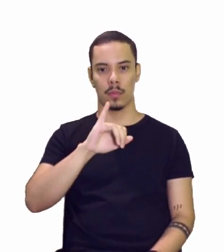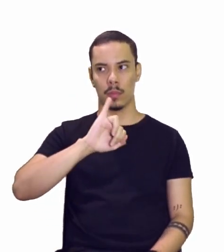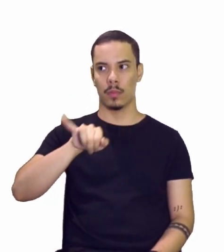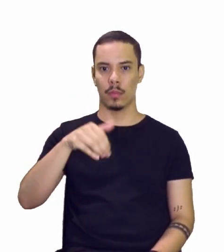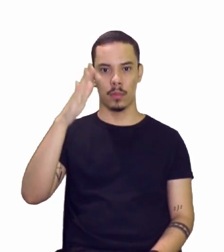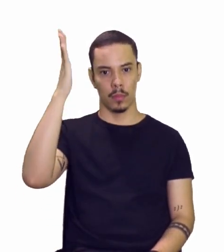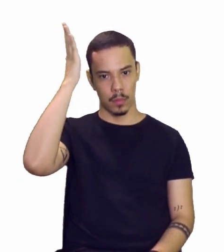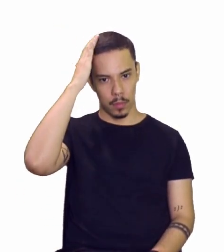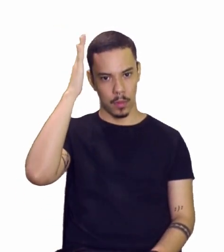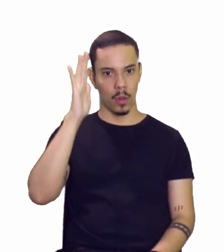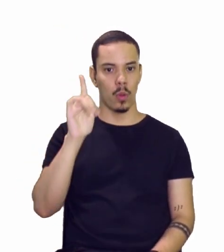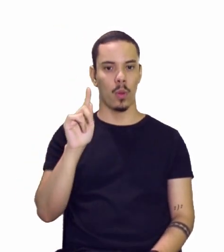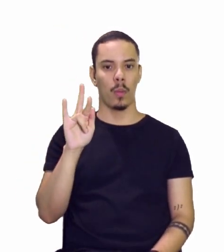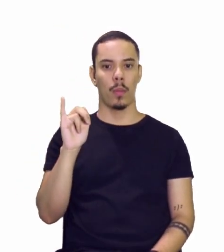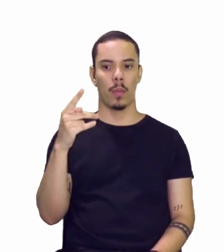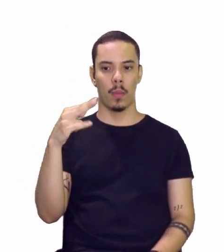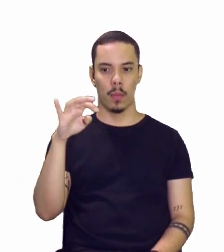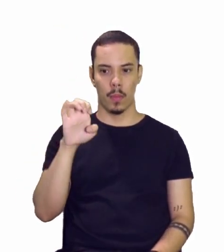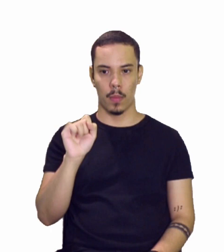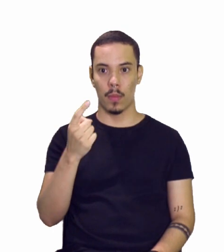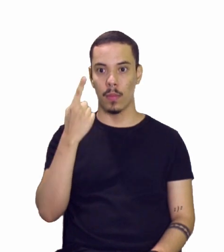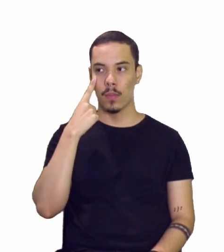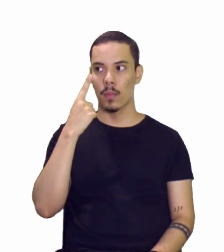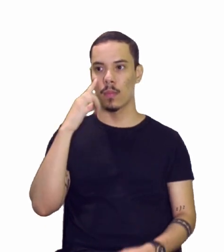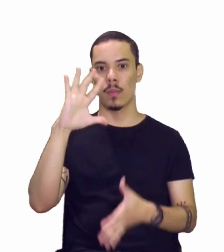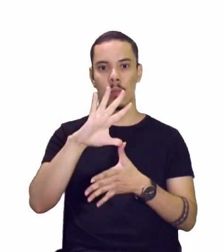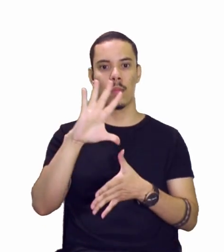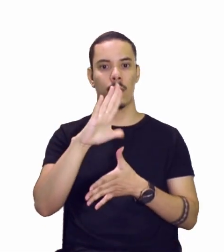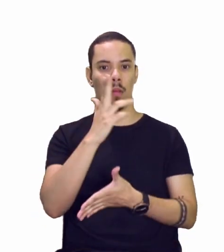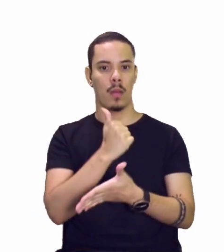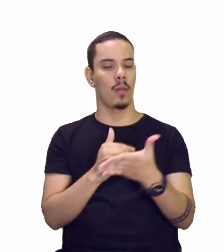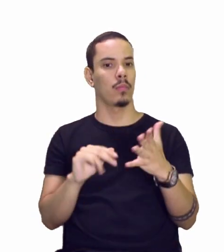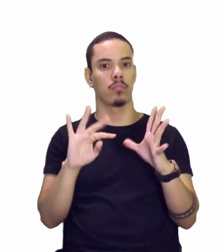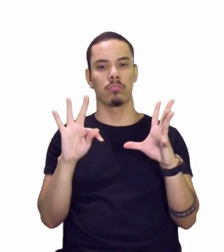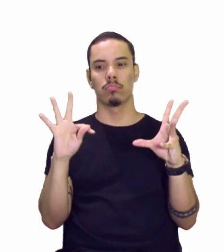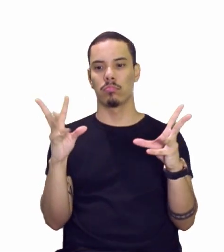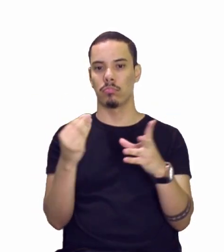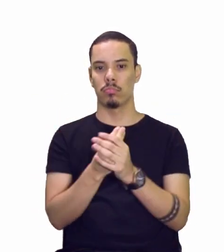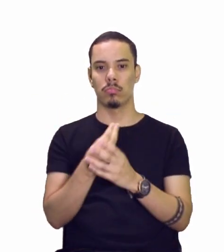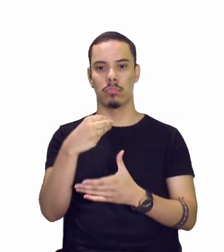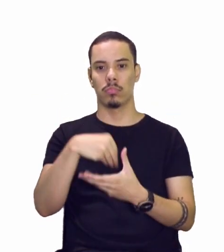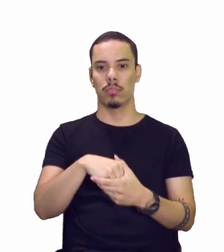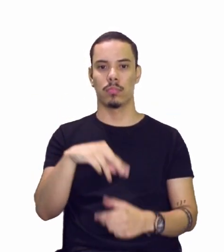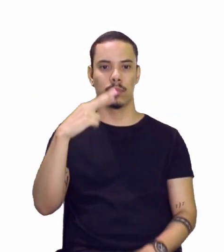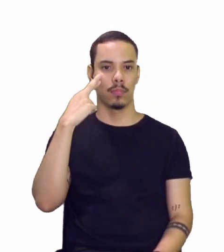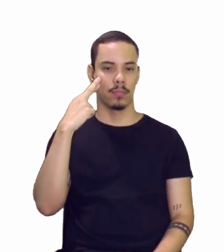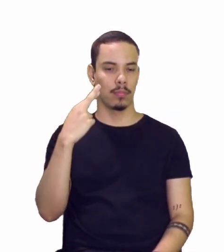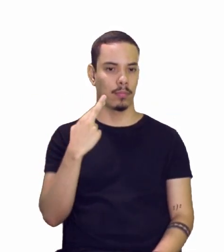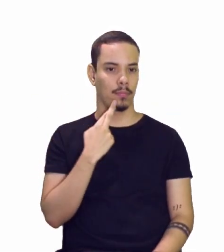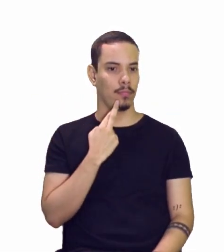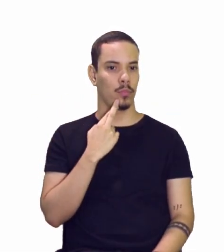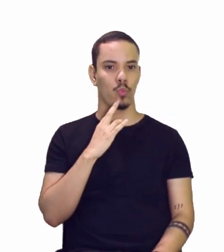Ji-Paraná, o rio Guaporé, observe nesse mapa logo, que é um rio totalmente rondoniense,